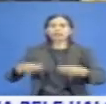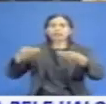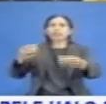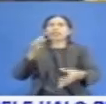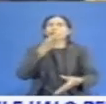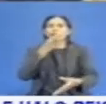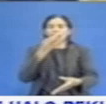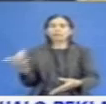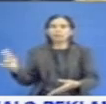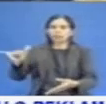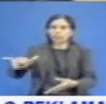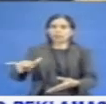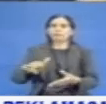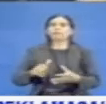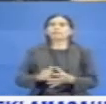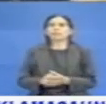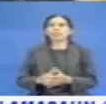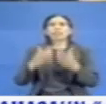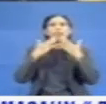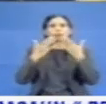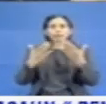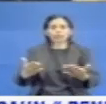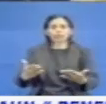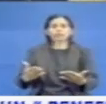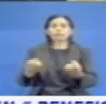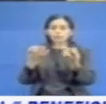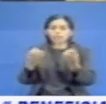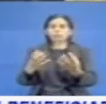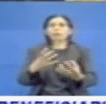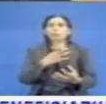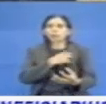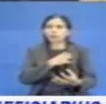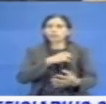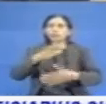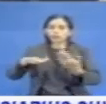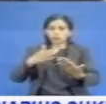Muito obrigado bot ba Polícia Sira iha Academia, né? O...